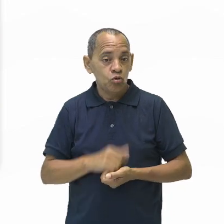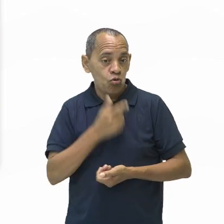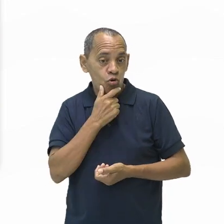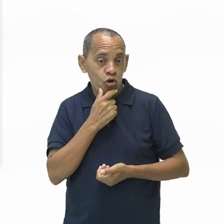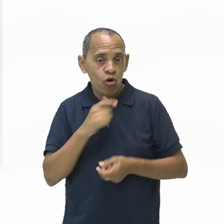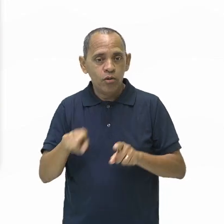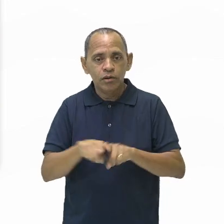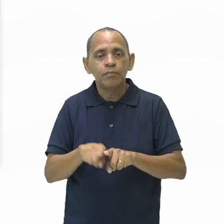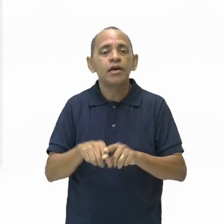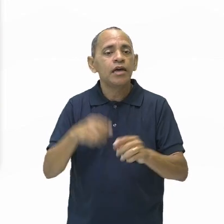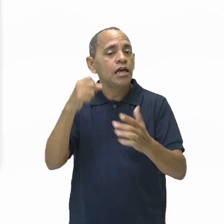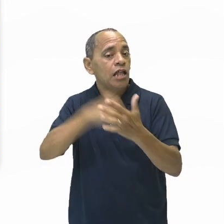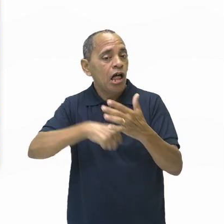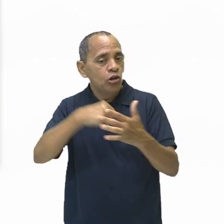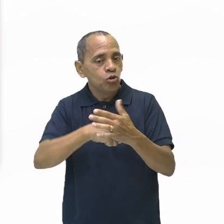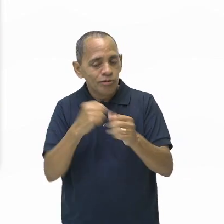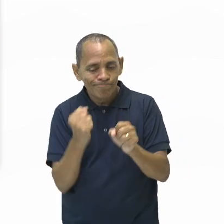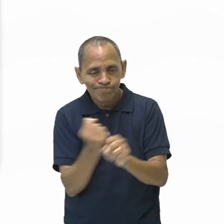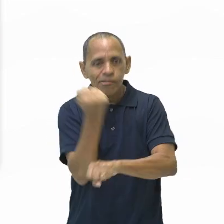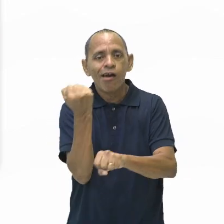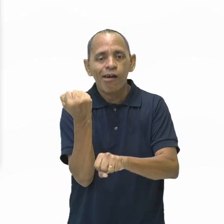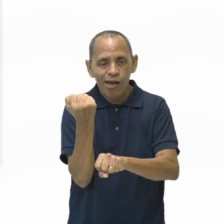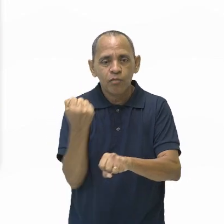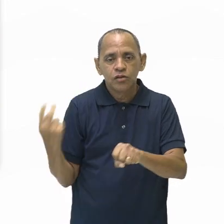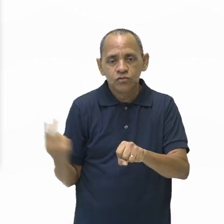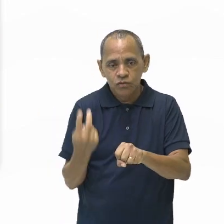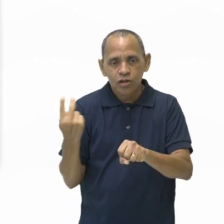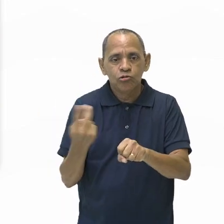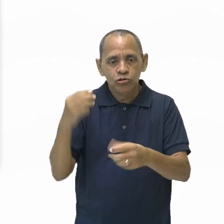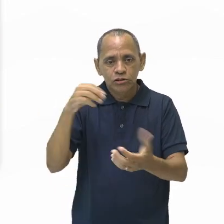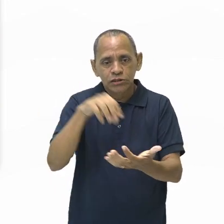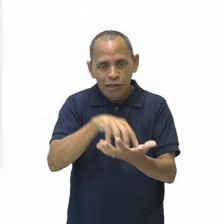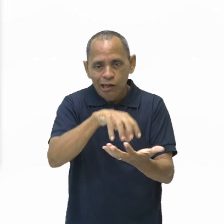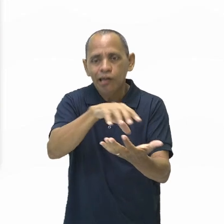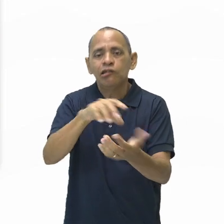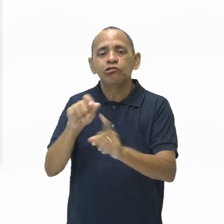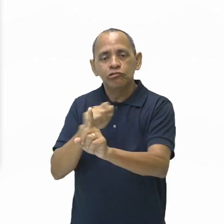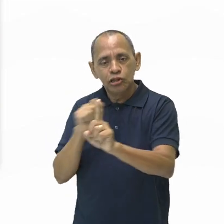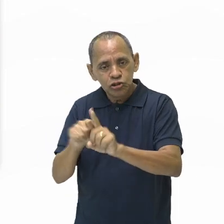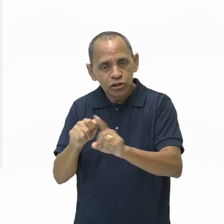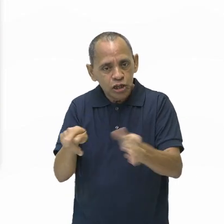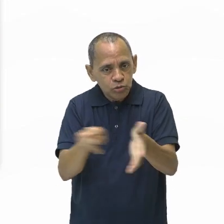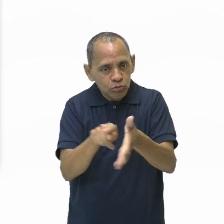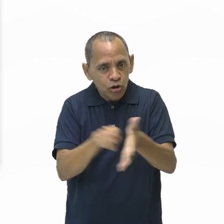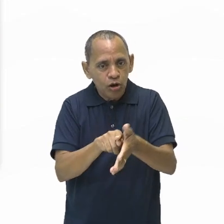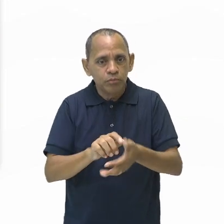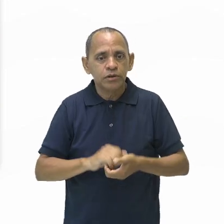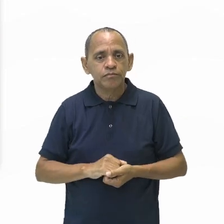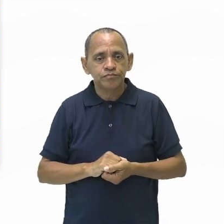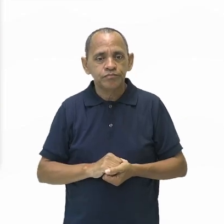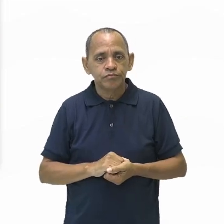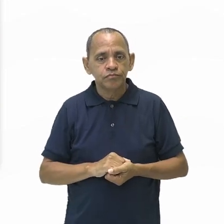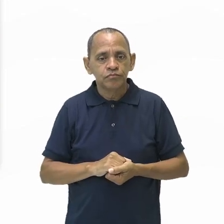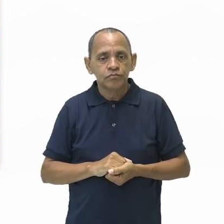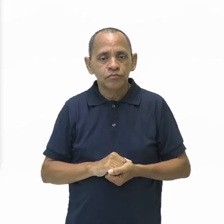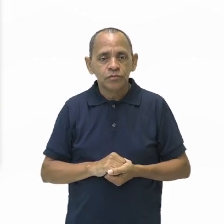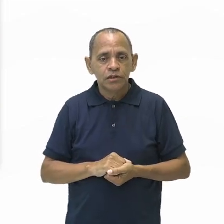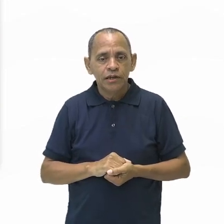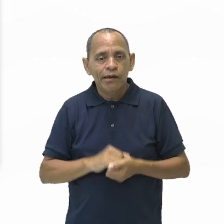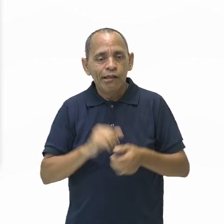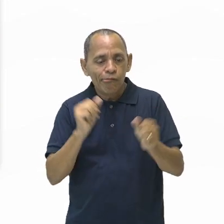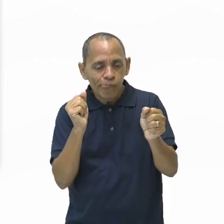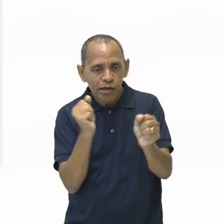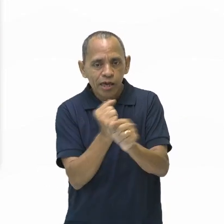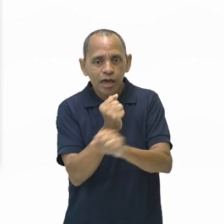ela rompe com os valores ali na tribo dela, certo? Atinge o quê? O sagrado. Ela quebra o